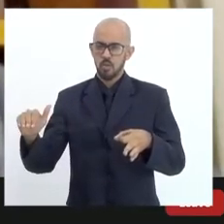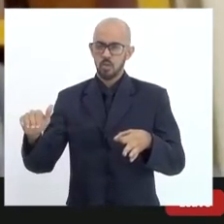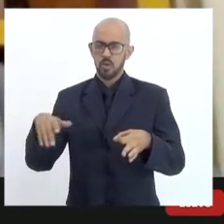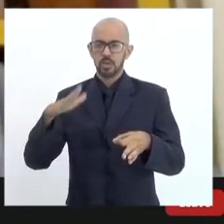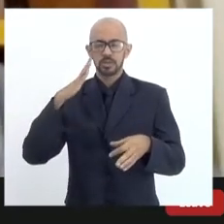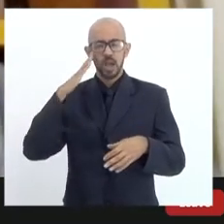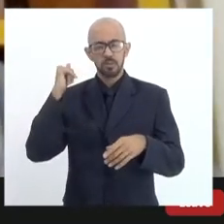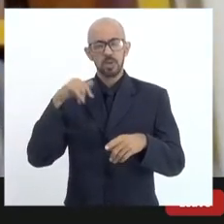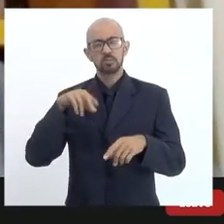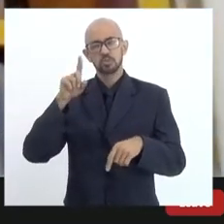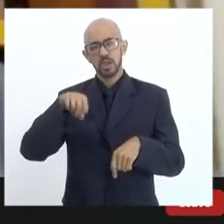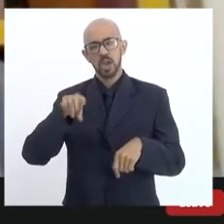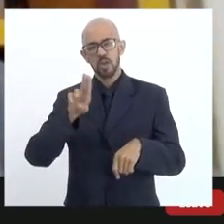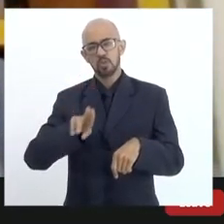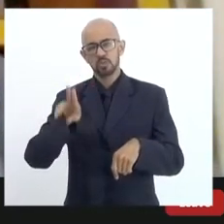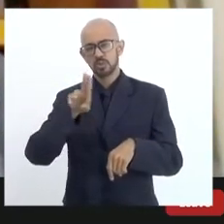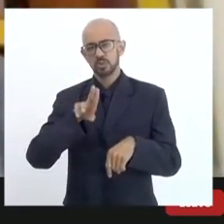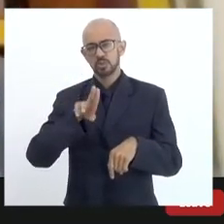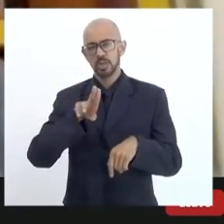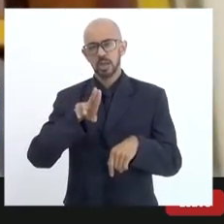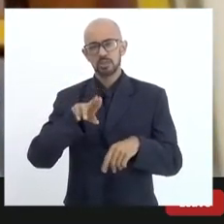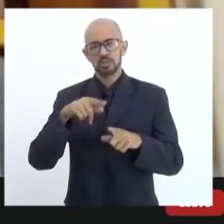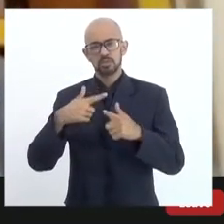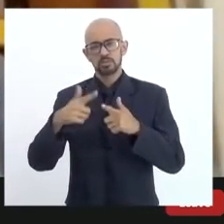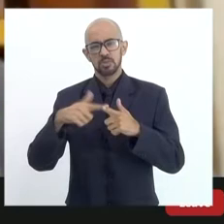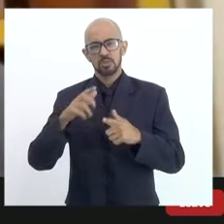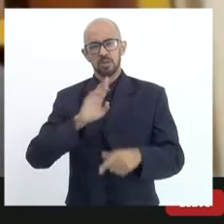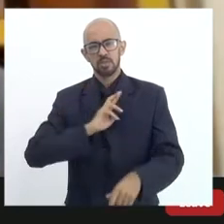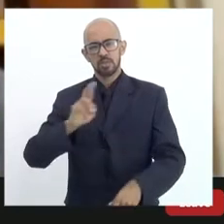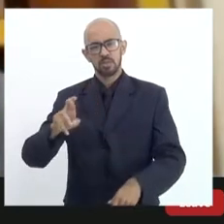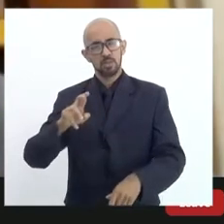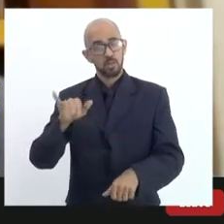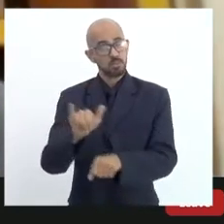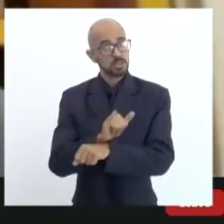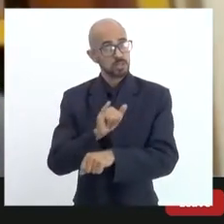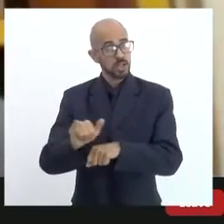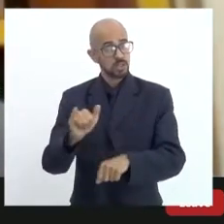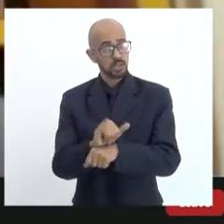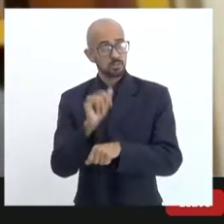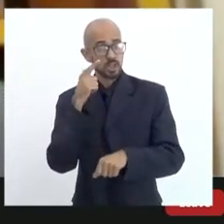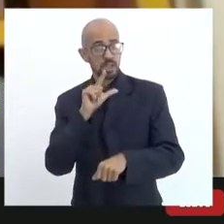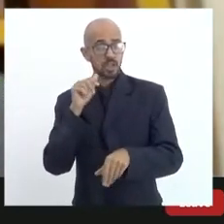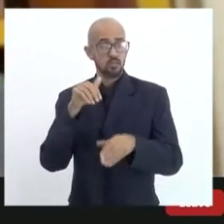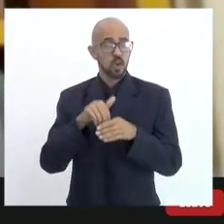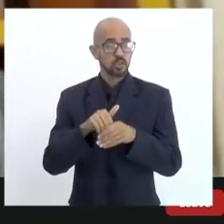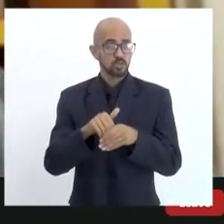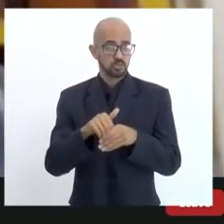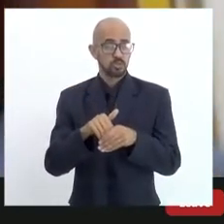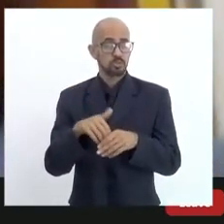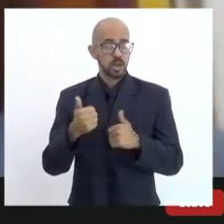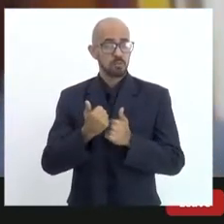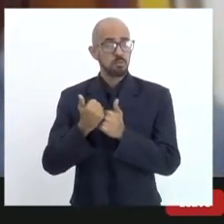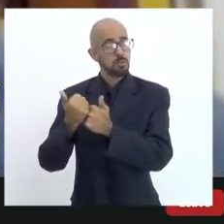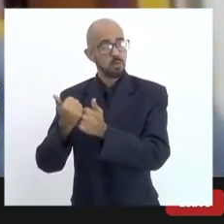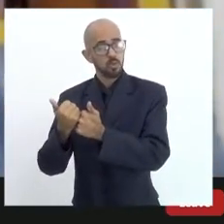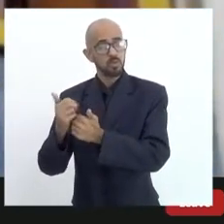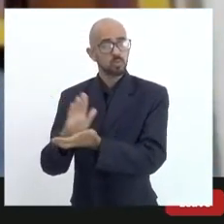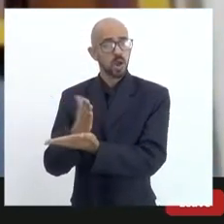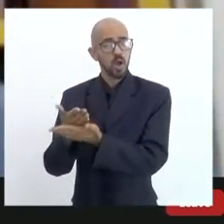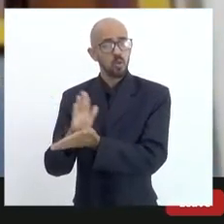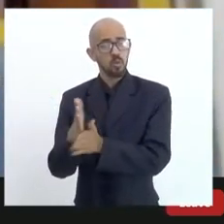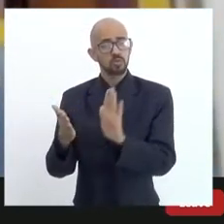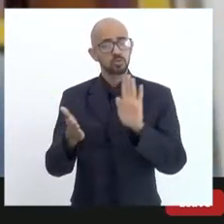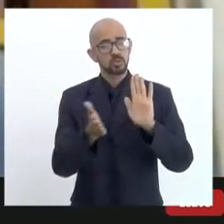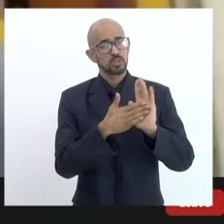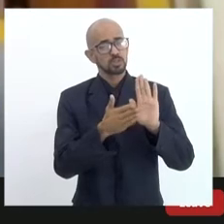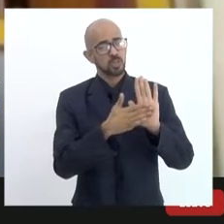usado a questão da pertença religiosa como lobby, né, de apoio a certos candidatos.